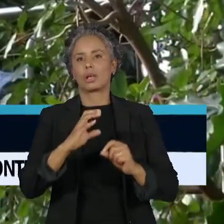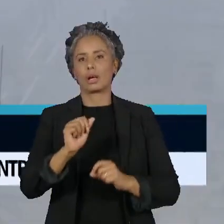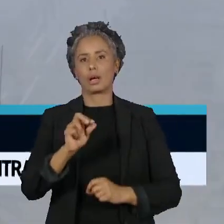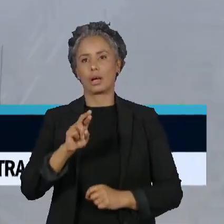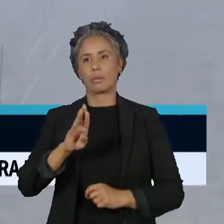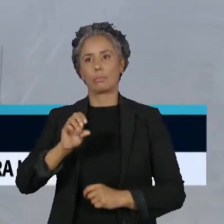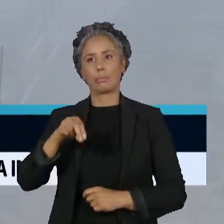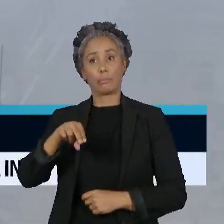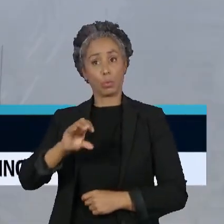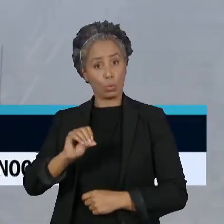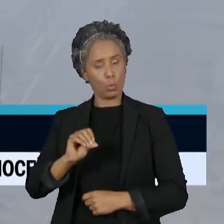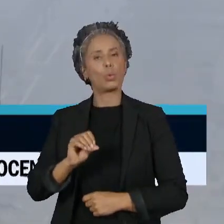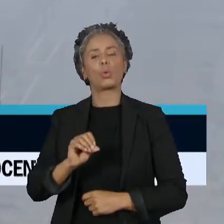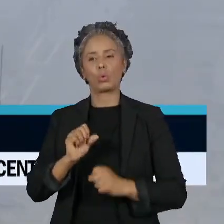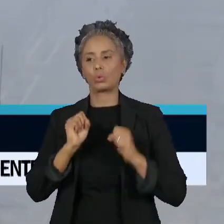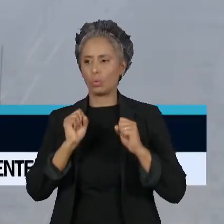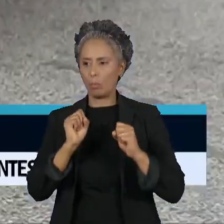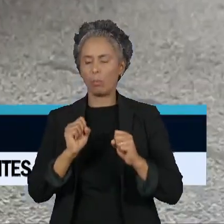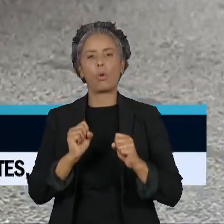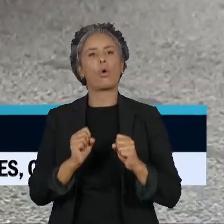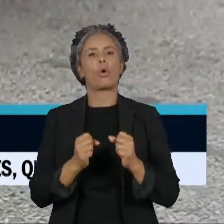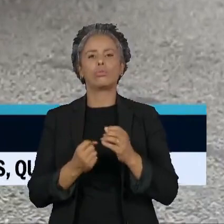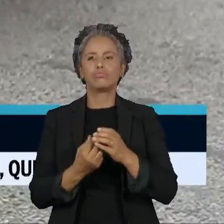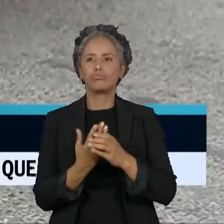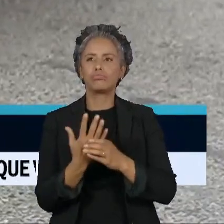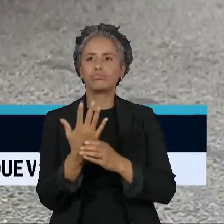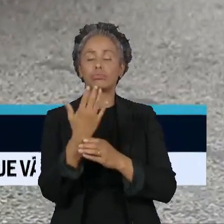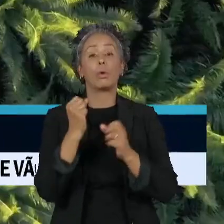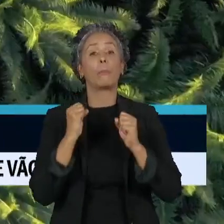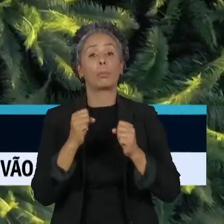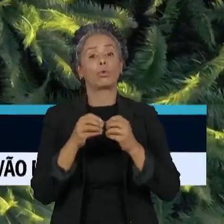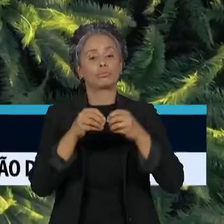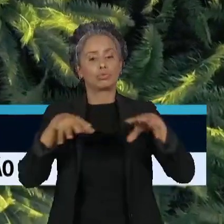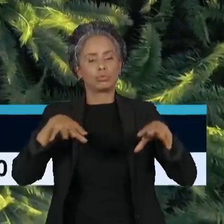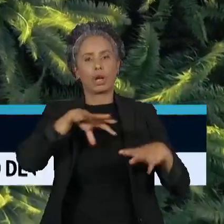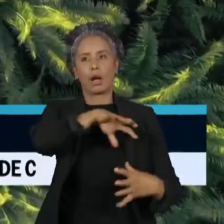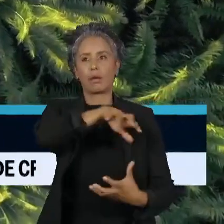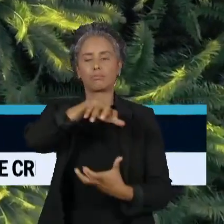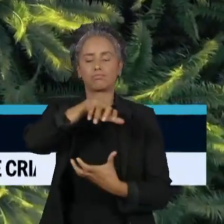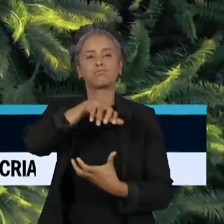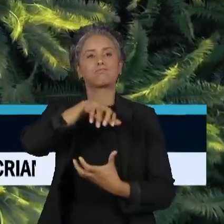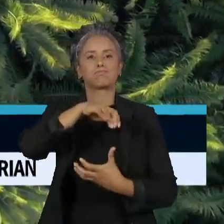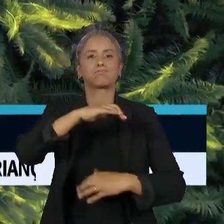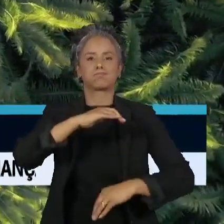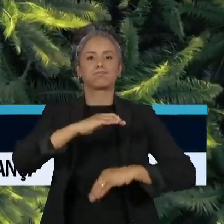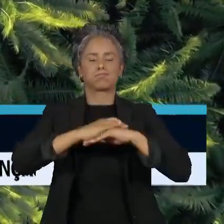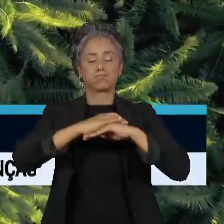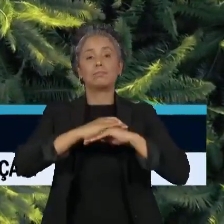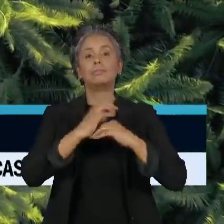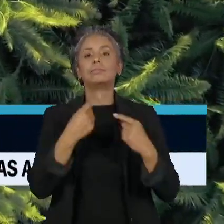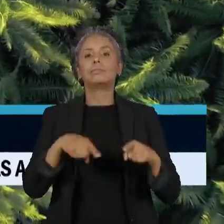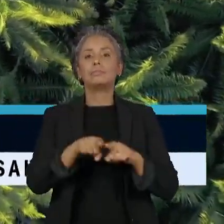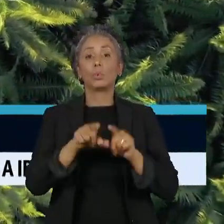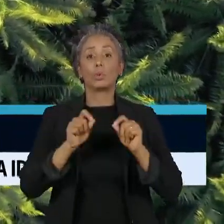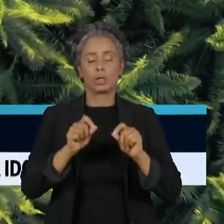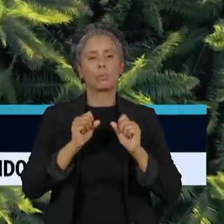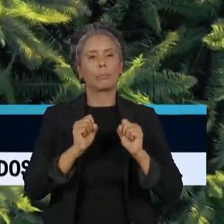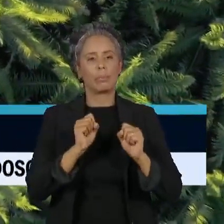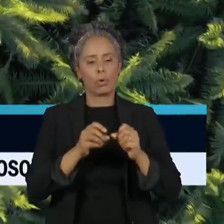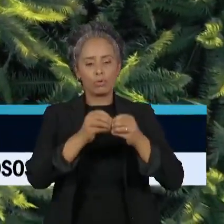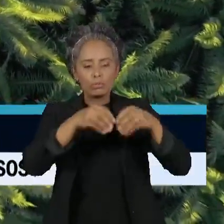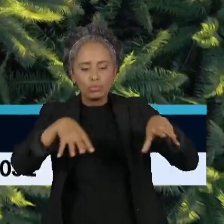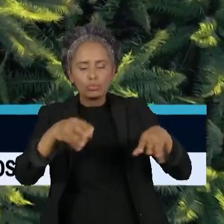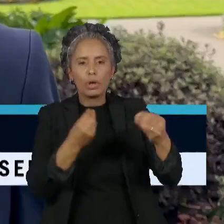por isso, reduzem os gases causadores do aquecimento global. Sua extinção reduz a capacidade de